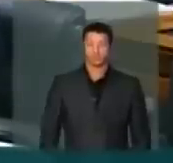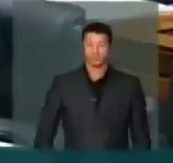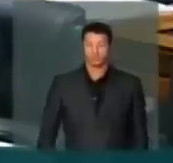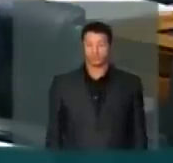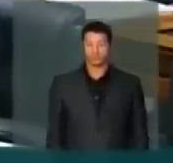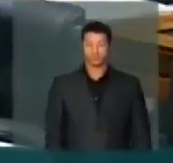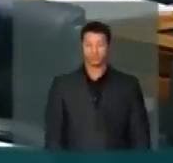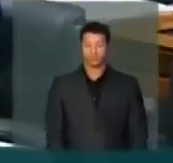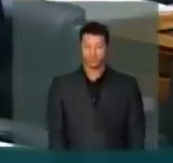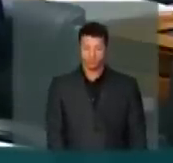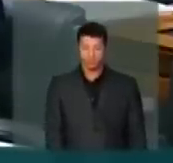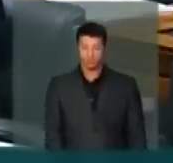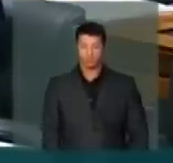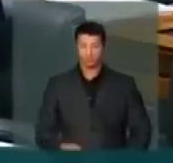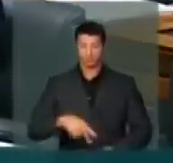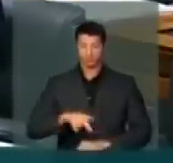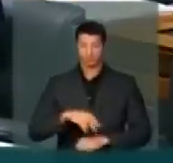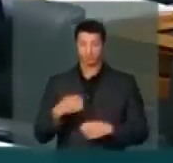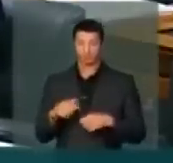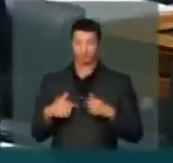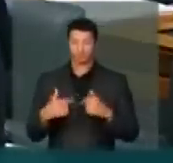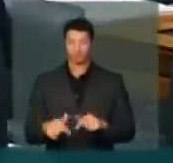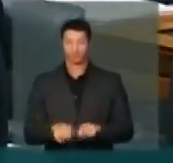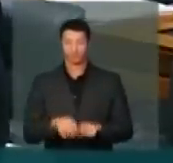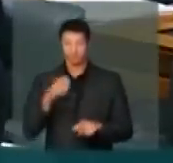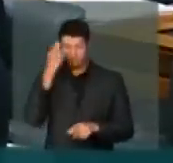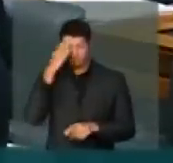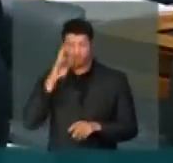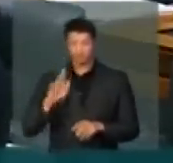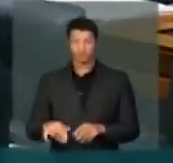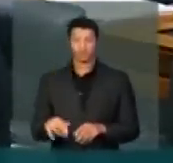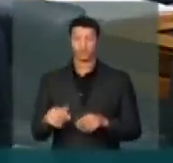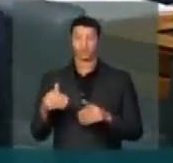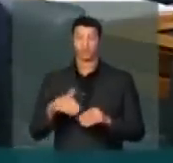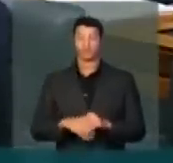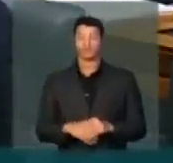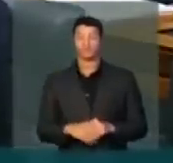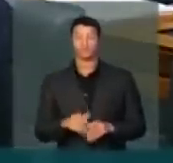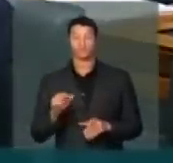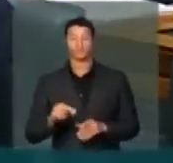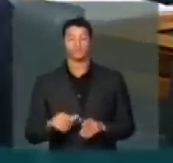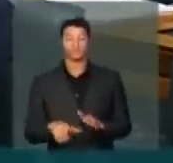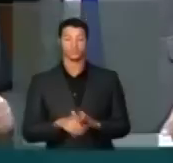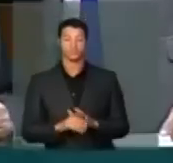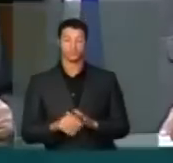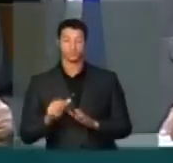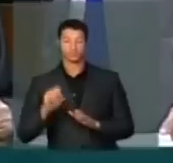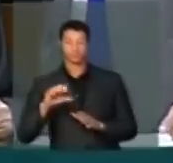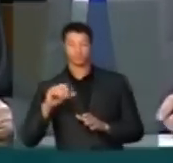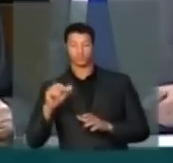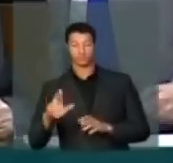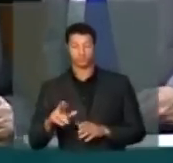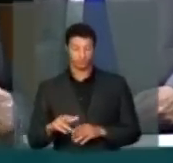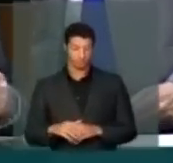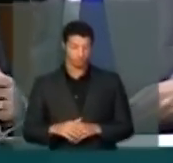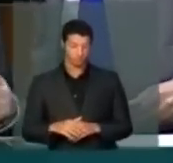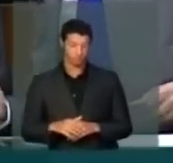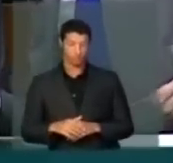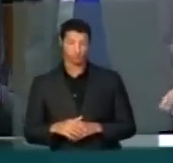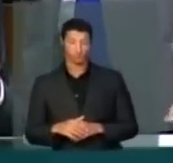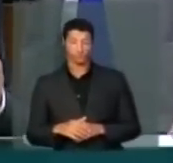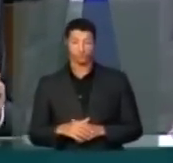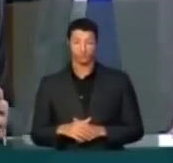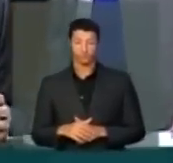finanças brasileiras, e o país tendo que enfrentar e ter que saber isso, logo depois das eleições. É de lascar. Muito obrigado, senhor presidente. Eu queria